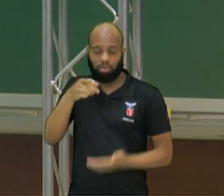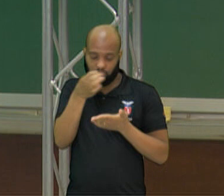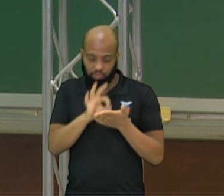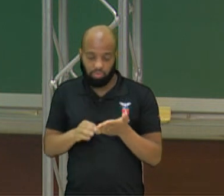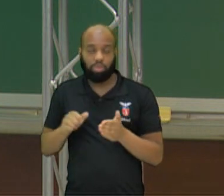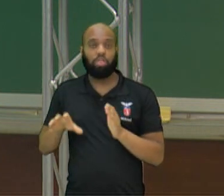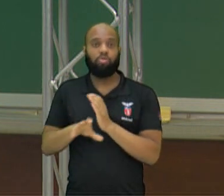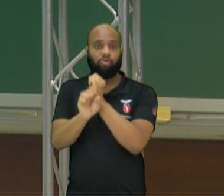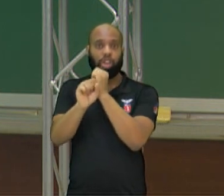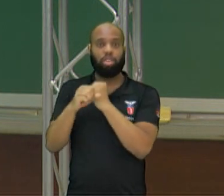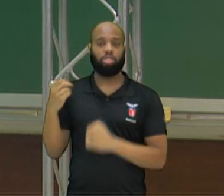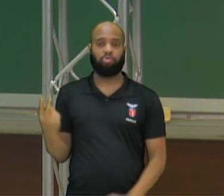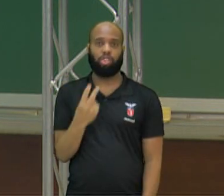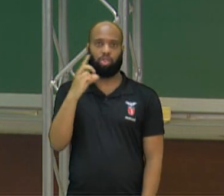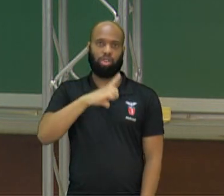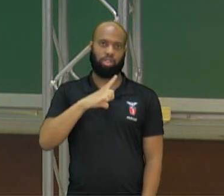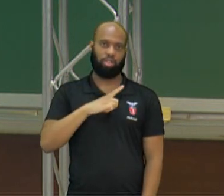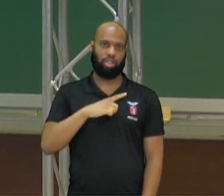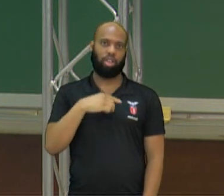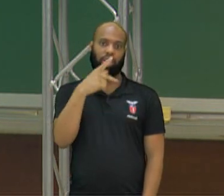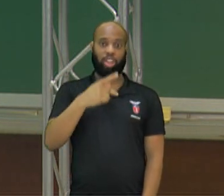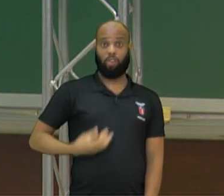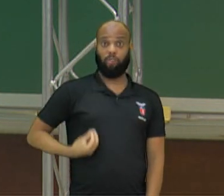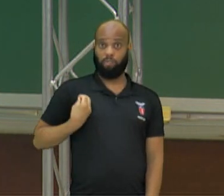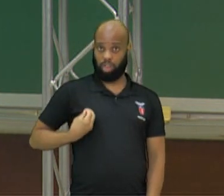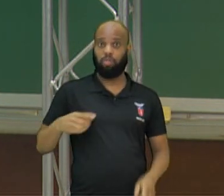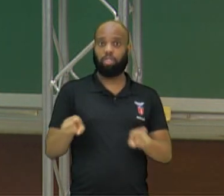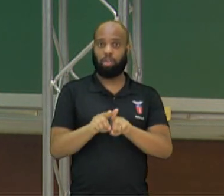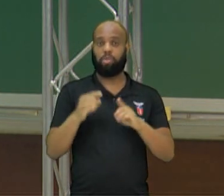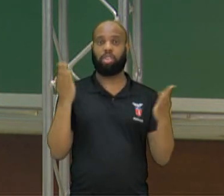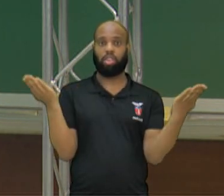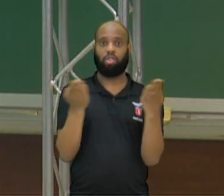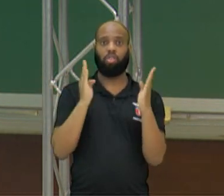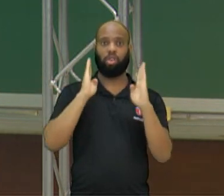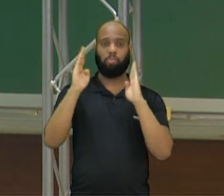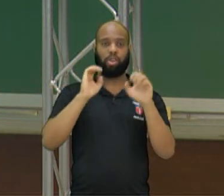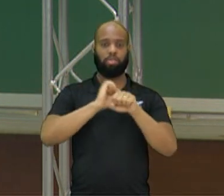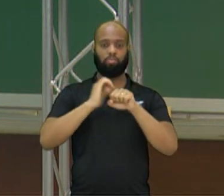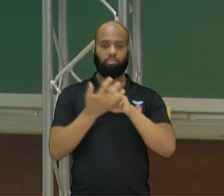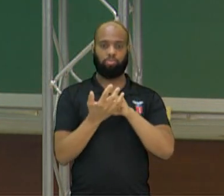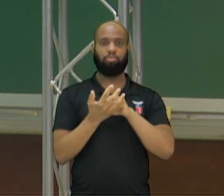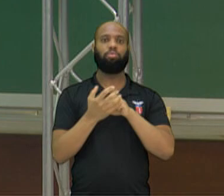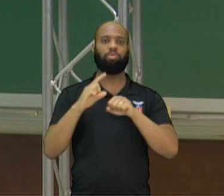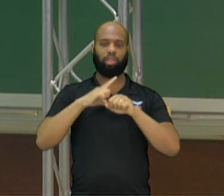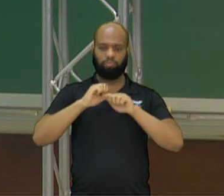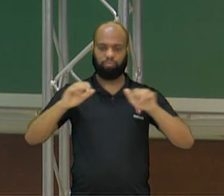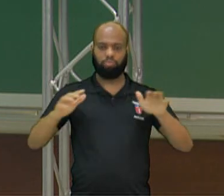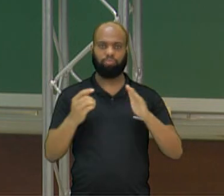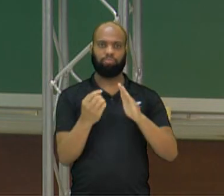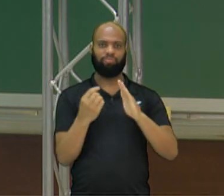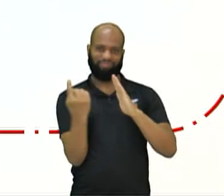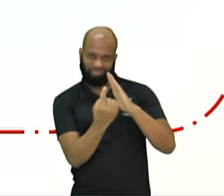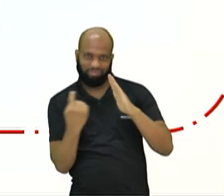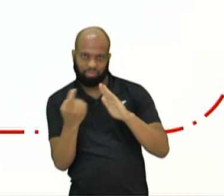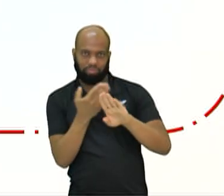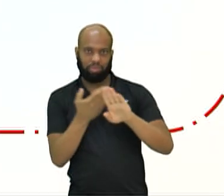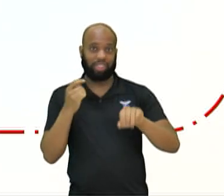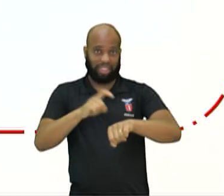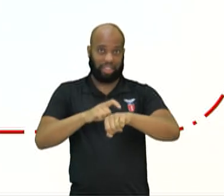possa validar a sua frequência nesse período de quarentena que estamos vivendo. Então, o relógio está na tela, vai lá!